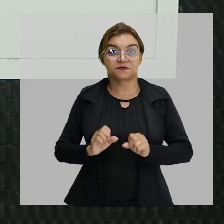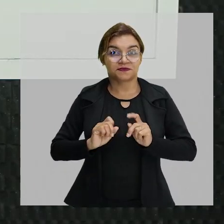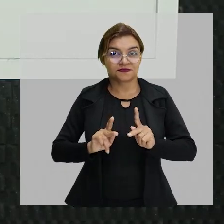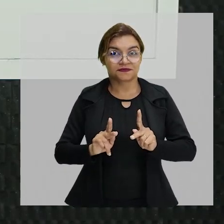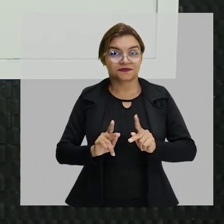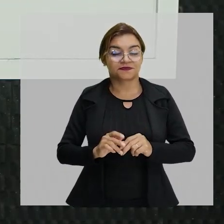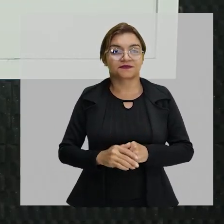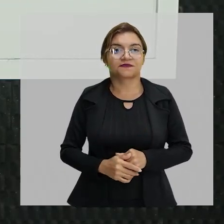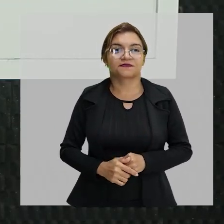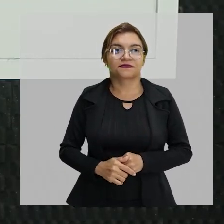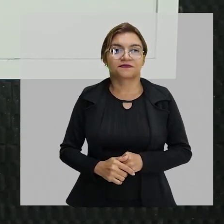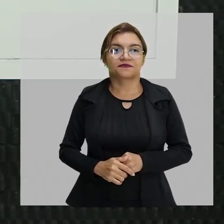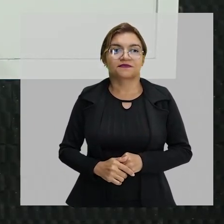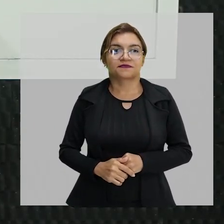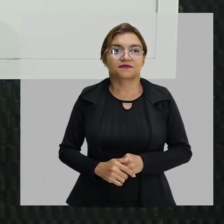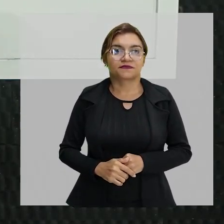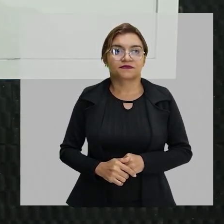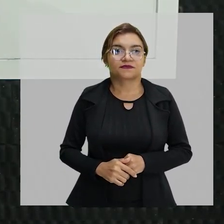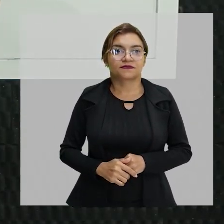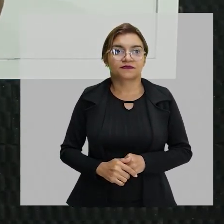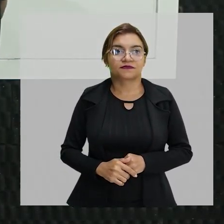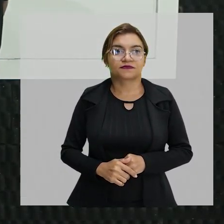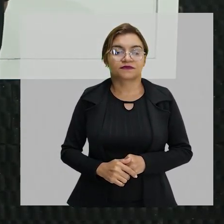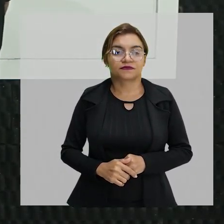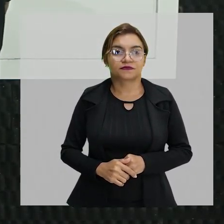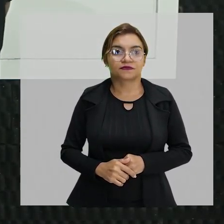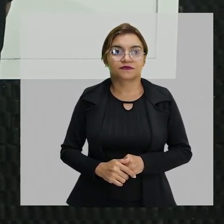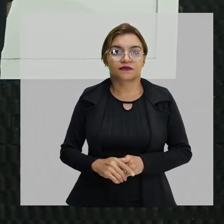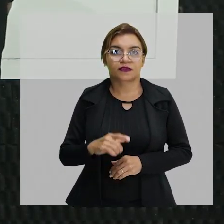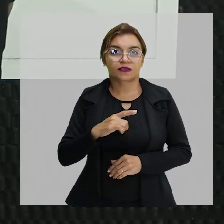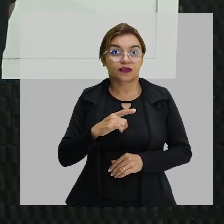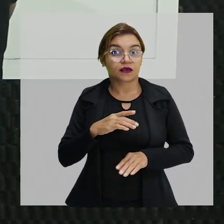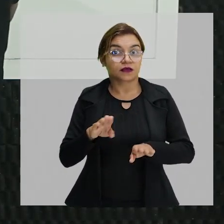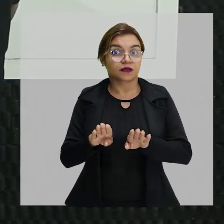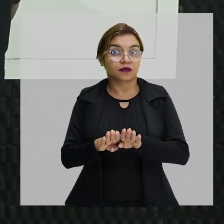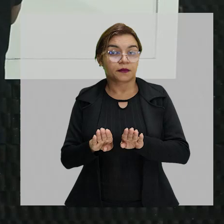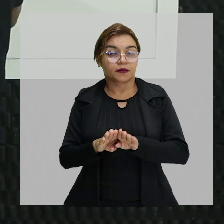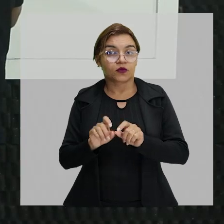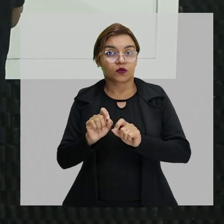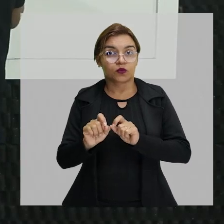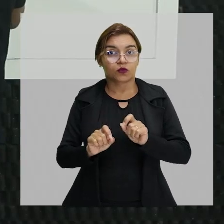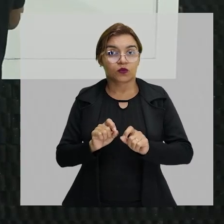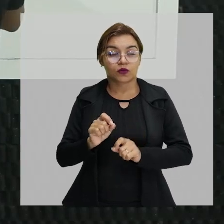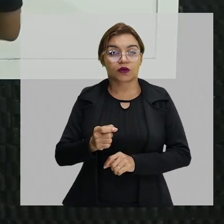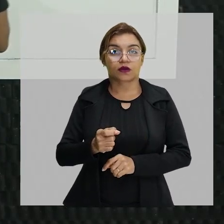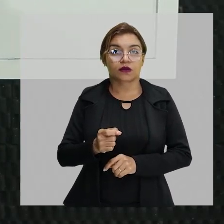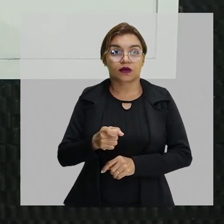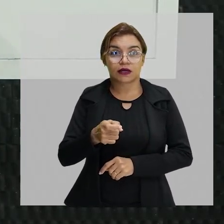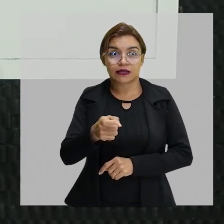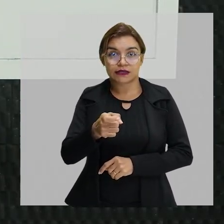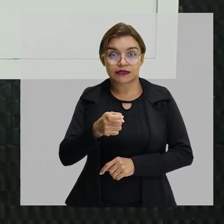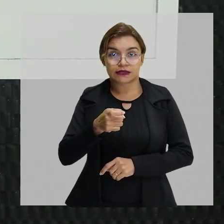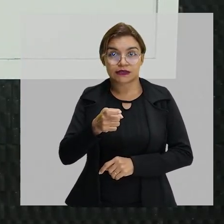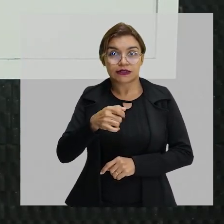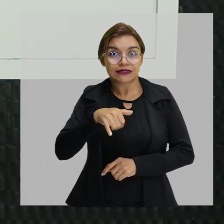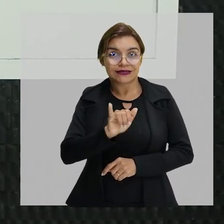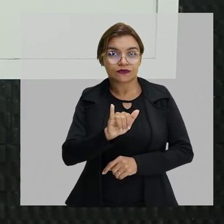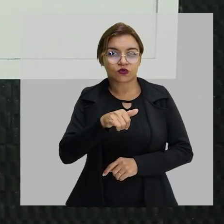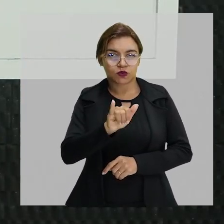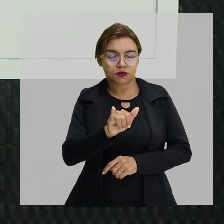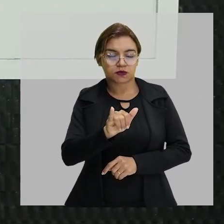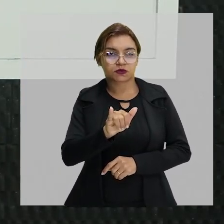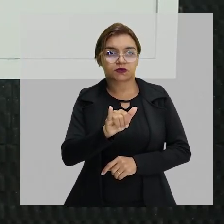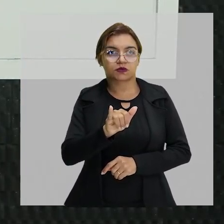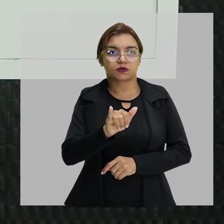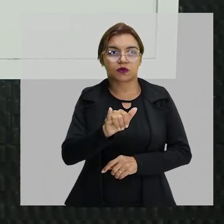Beleza? E aí você vai ter que o valor de y, né, é igual a você divide o 4x pelo